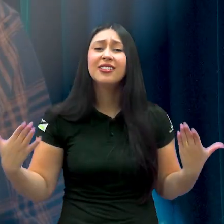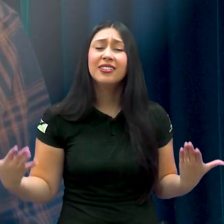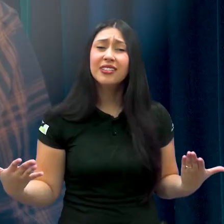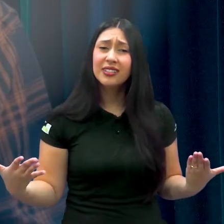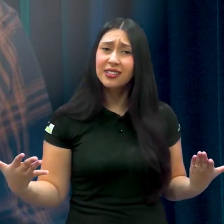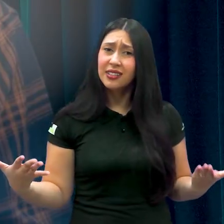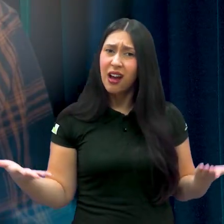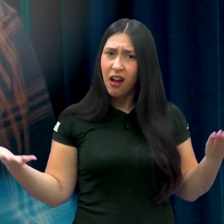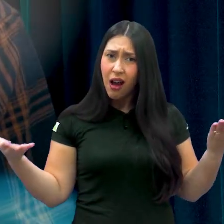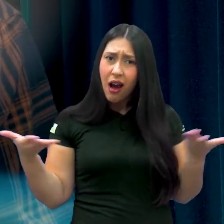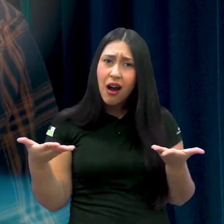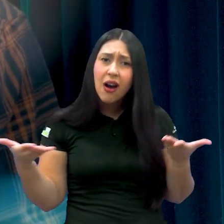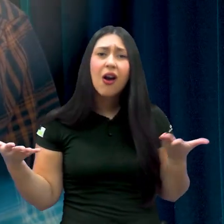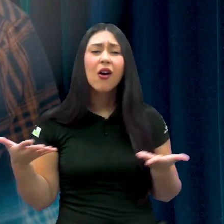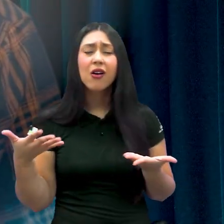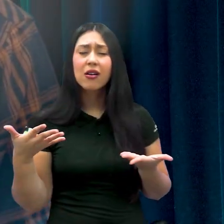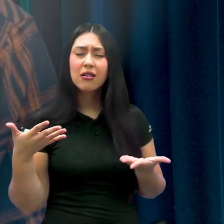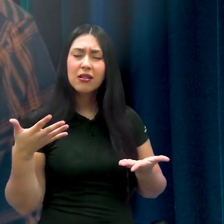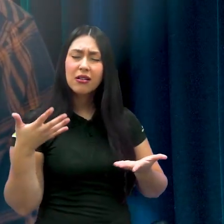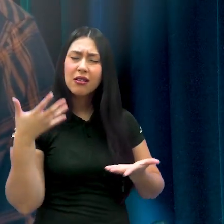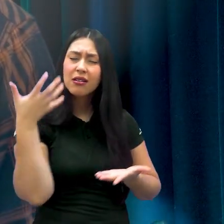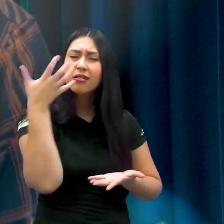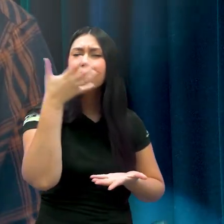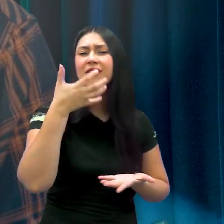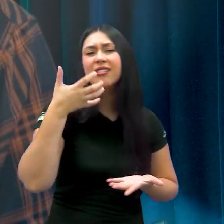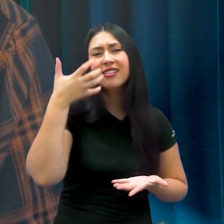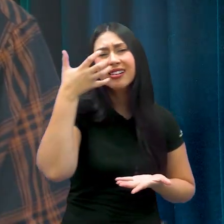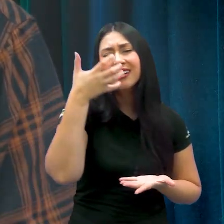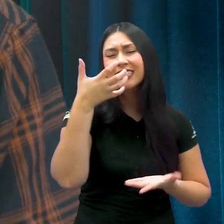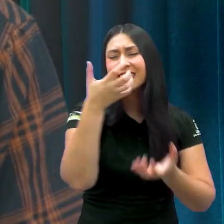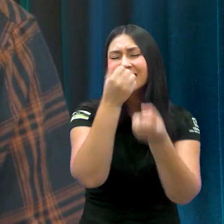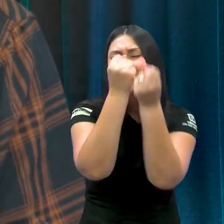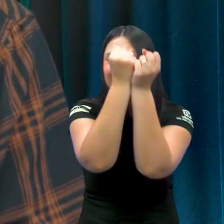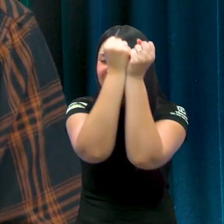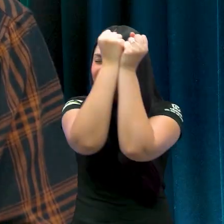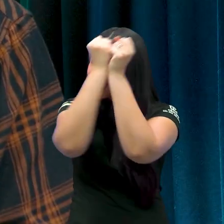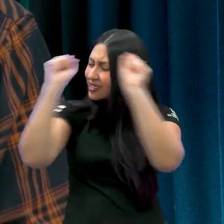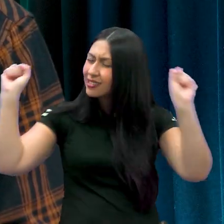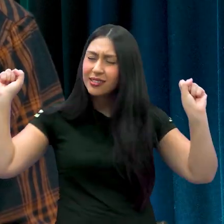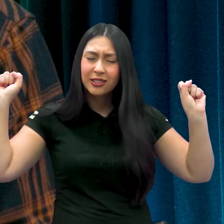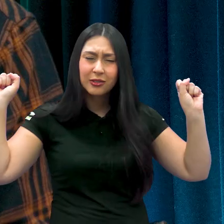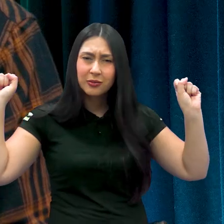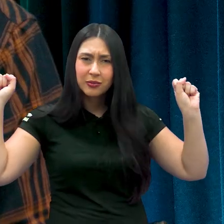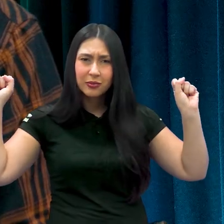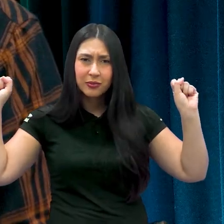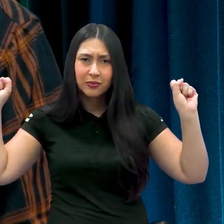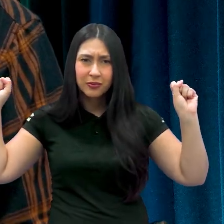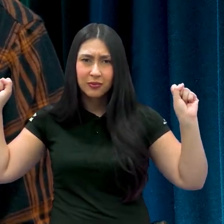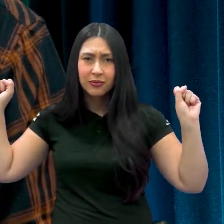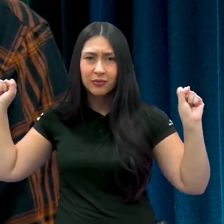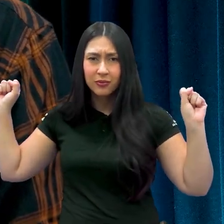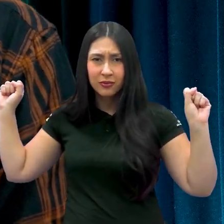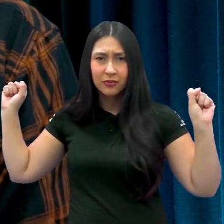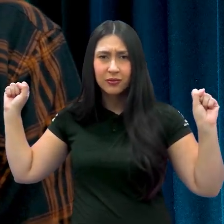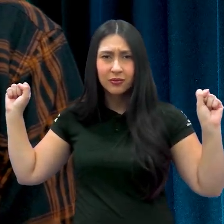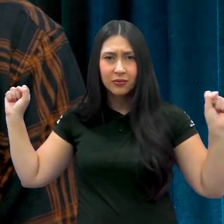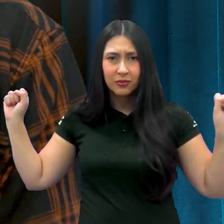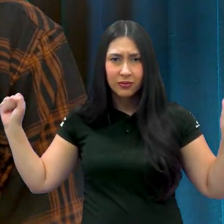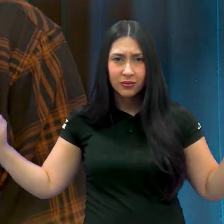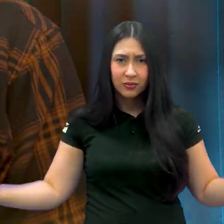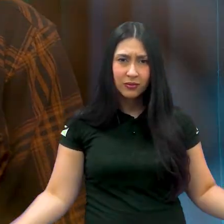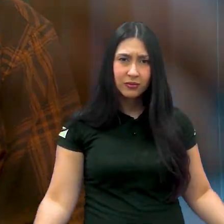me esquecer. Agora eu canto pra me libertar.